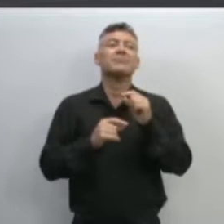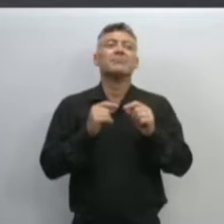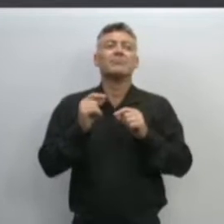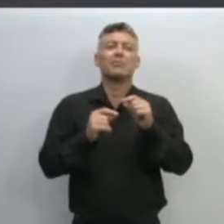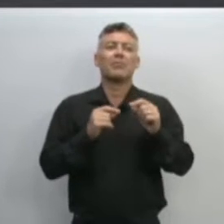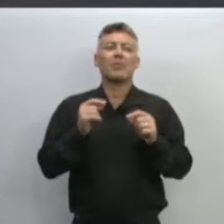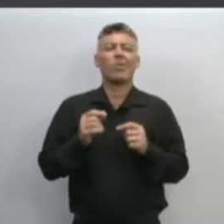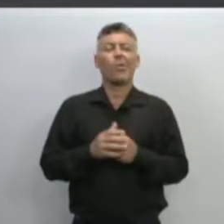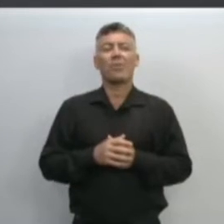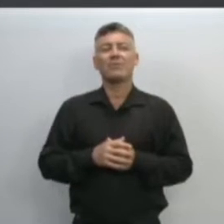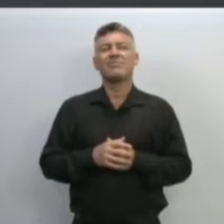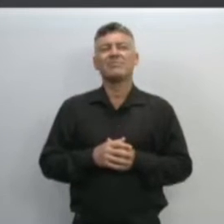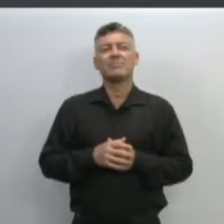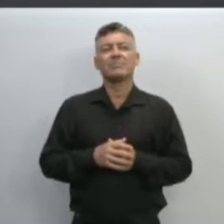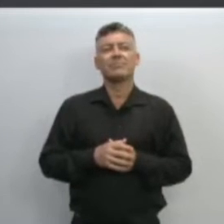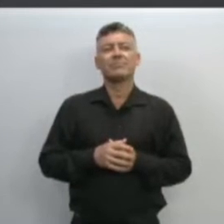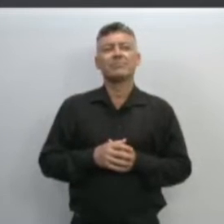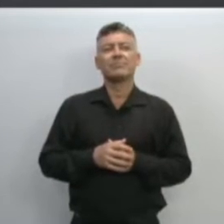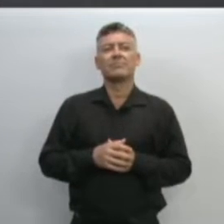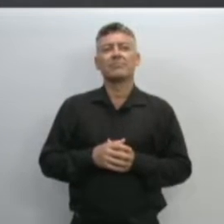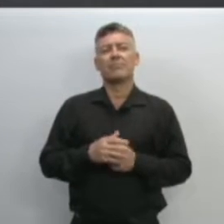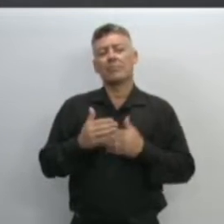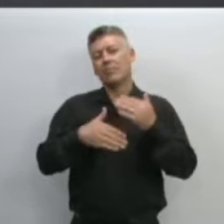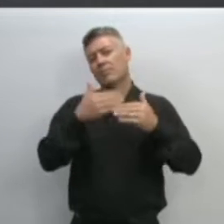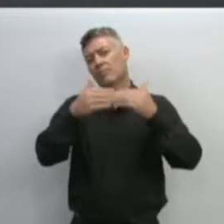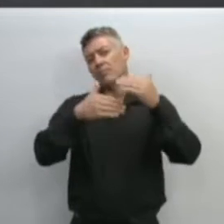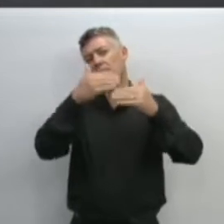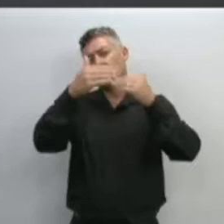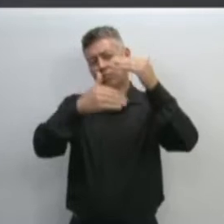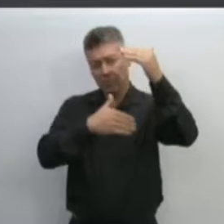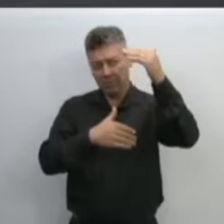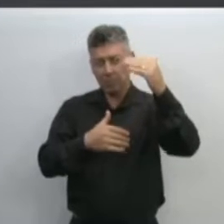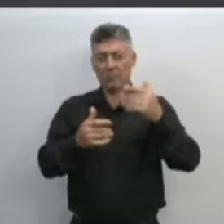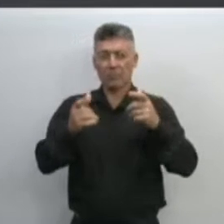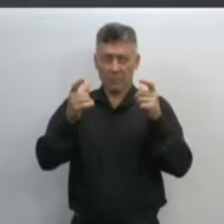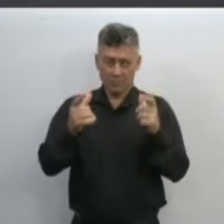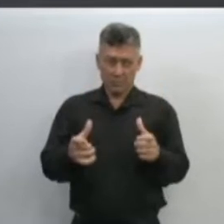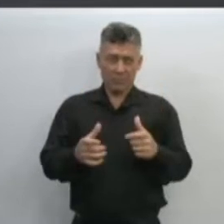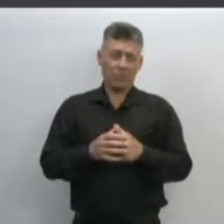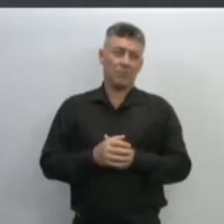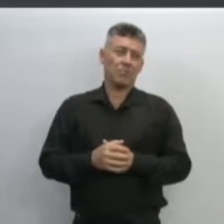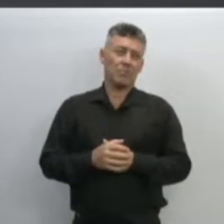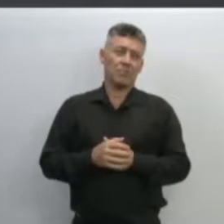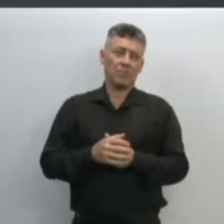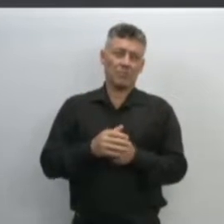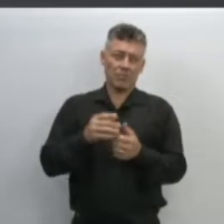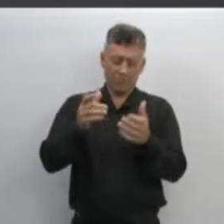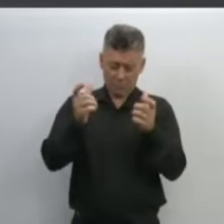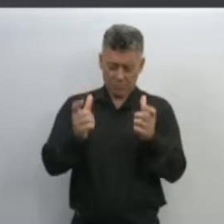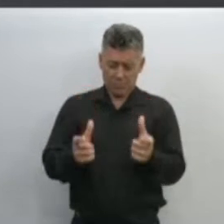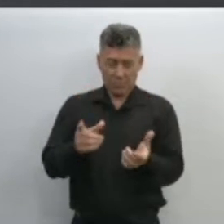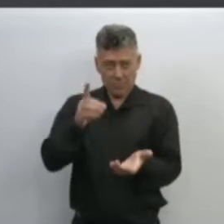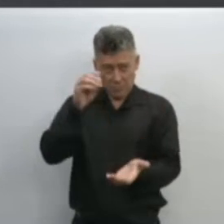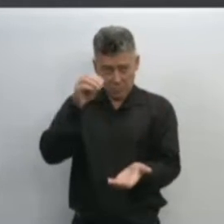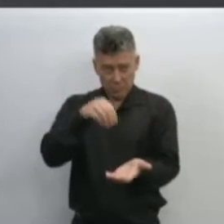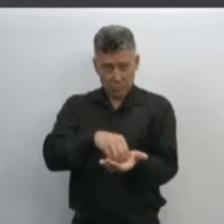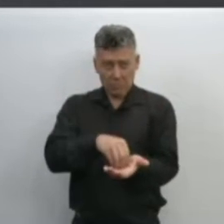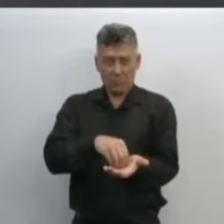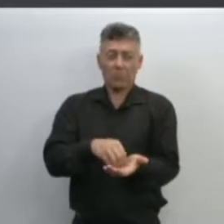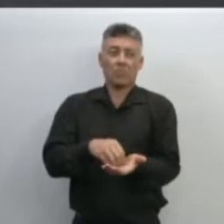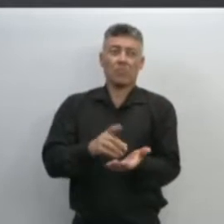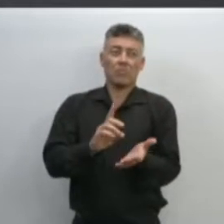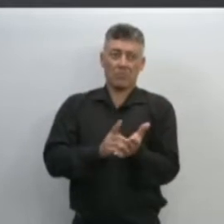questionamentos sobre o desenvolvimento e investimentos para o bairro do Alecrim. Eu posso